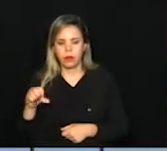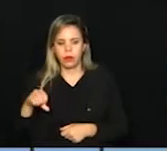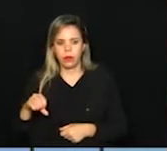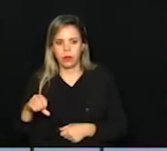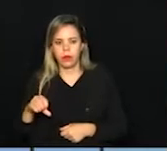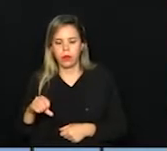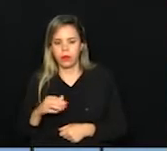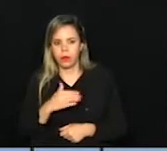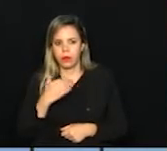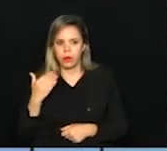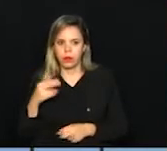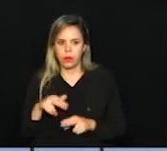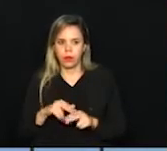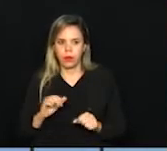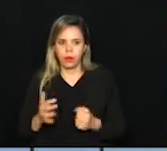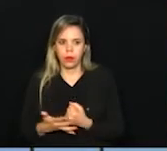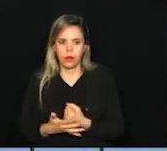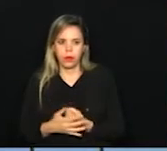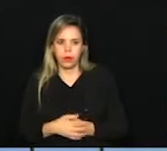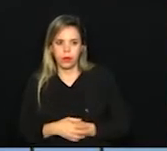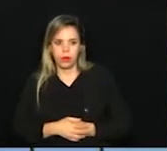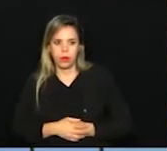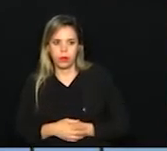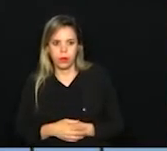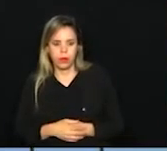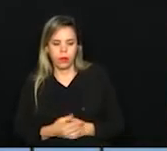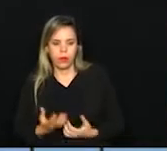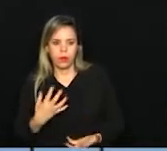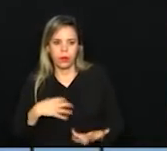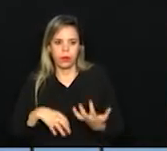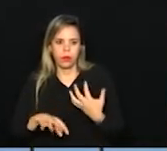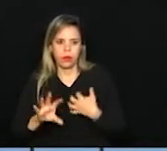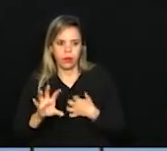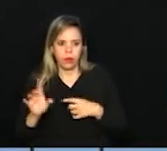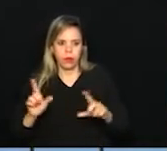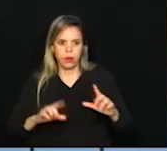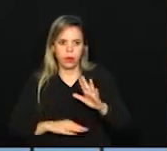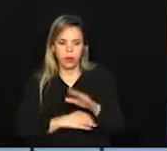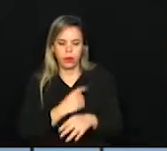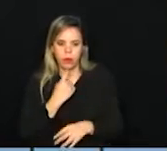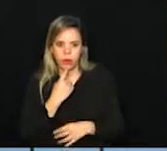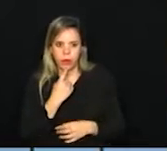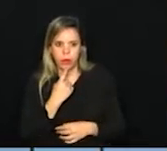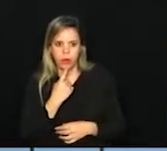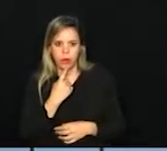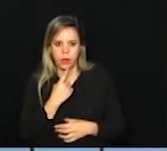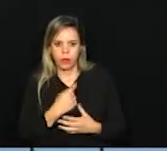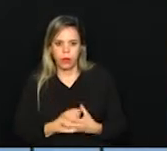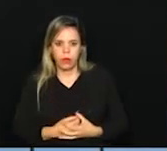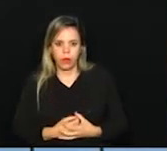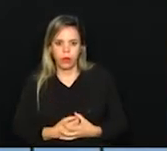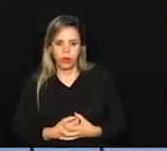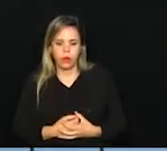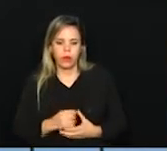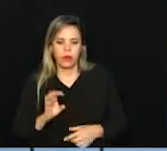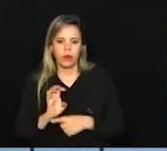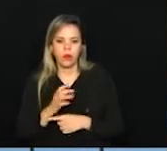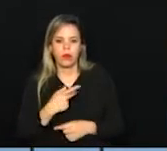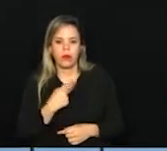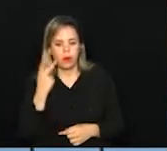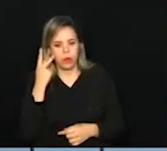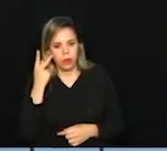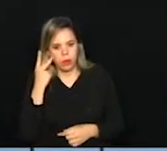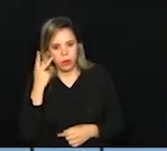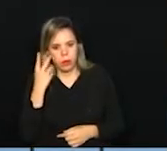553.179 óbitos devido à Covid-19. Ficam aqui as condolências da TV Câmara Campinas. No estado de São